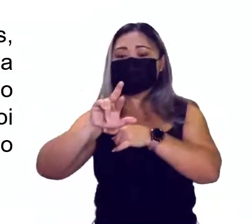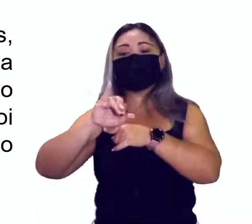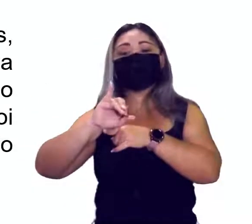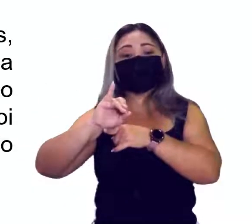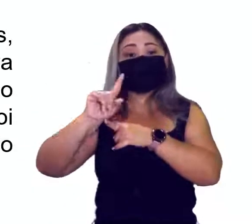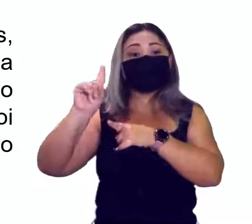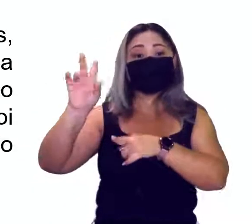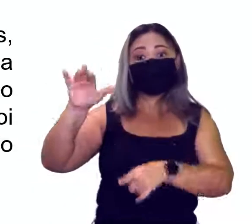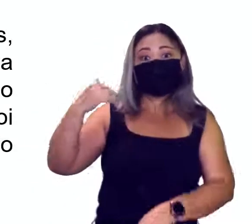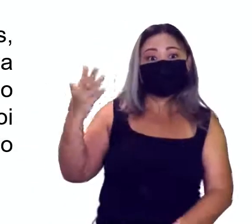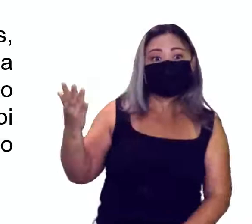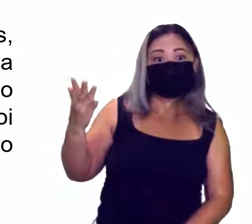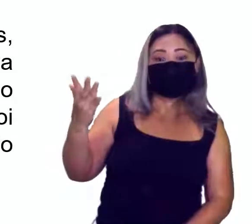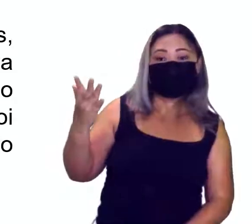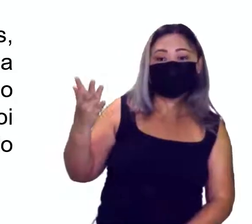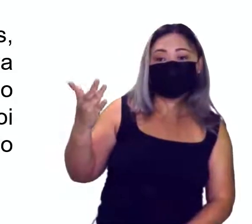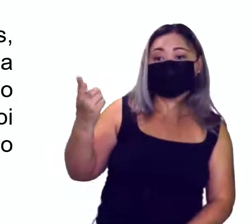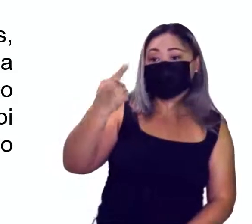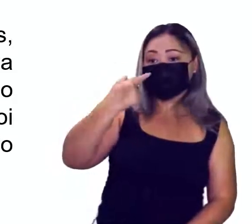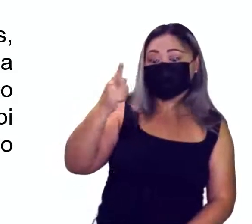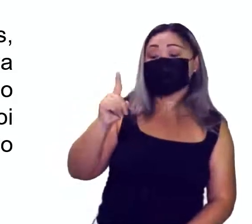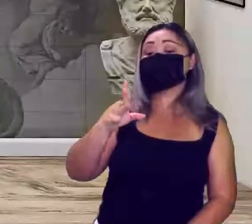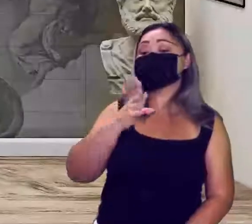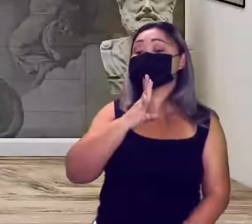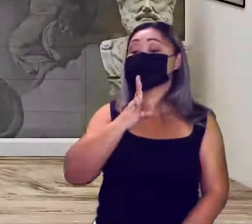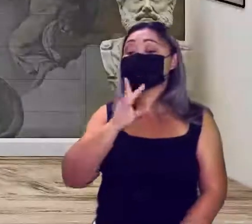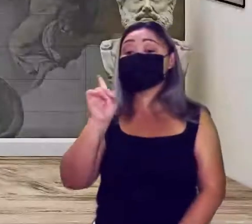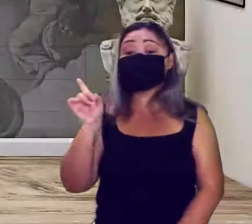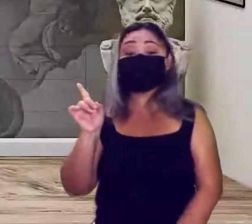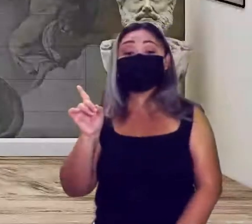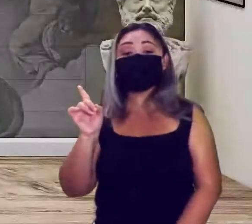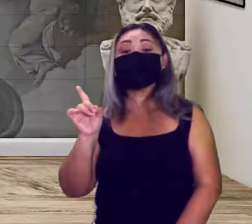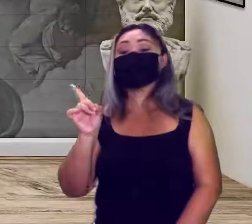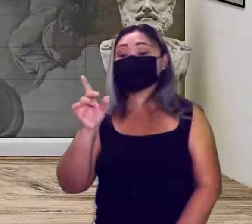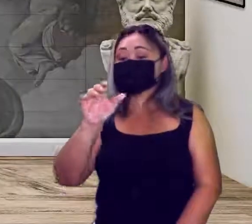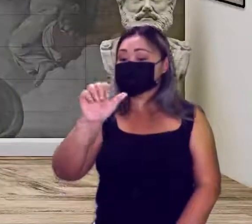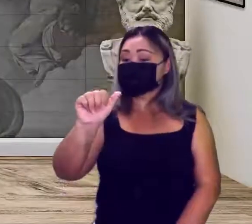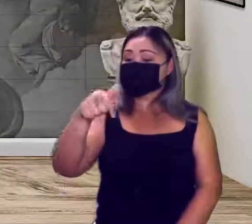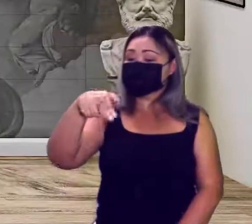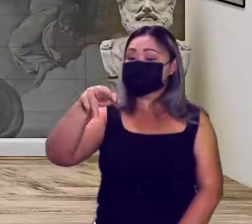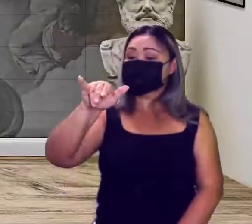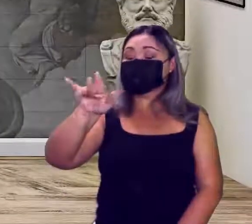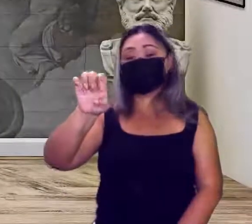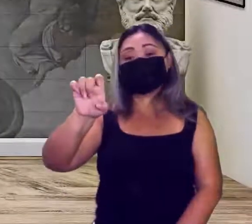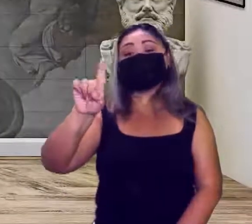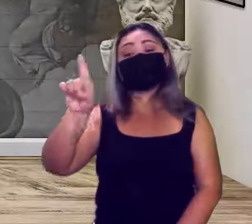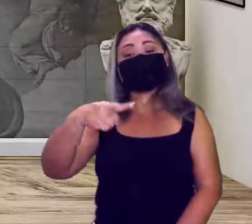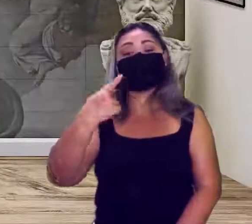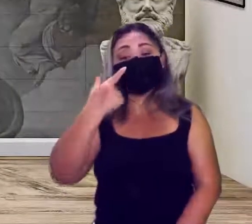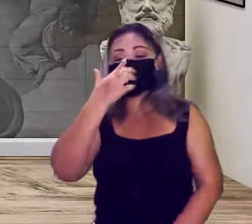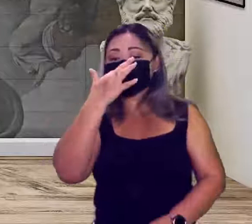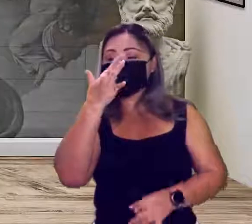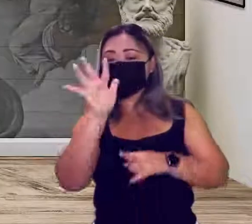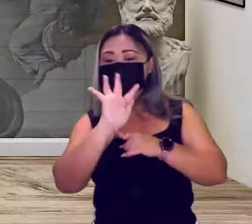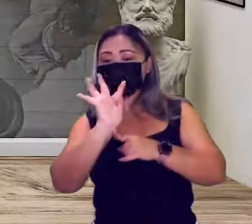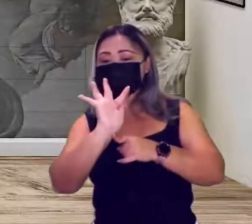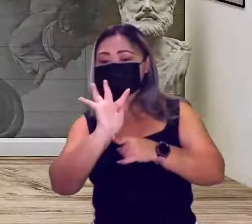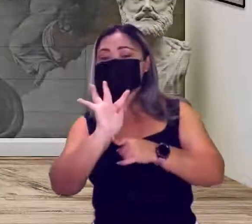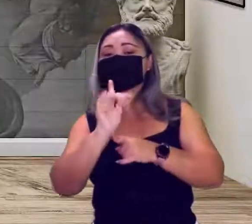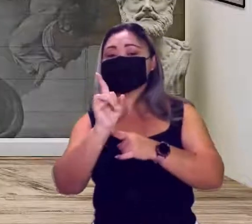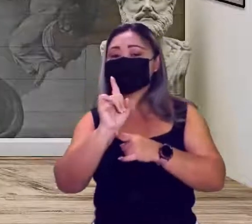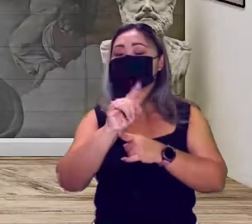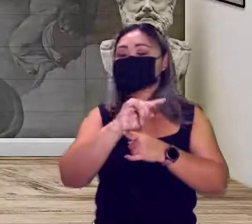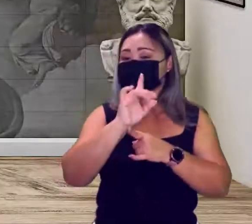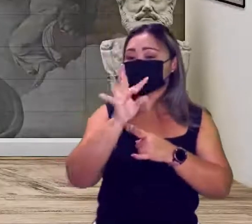no meio, ó. Se você quer conhecer um pouco sobre Aquiles, assista o filme de Troia, né? Muito legal, eles